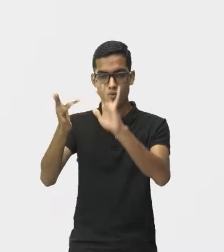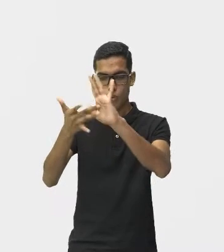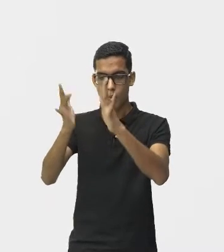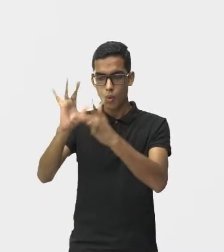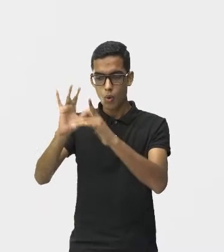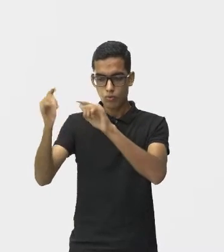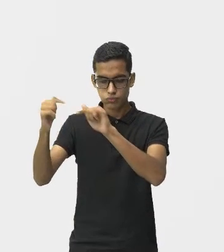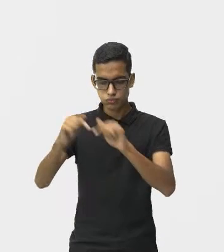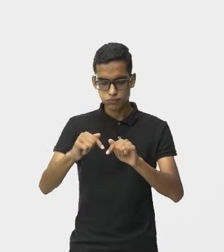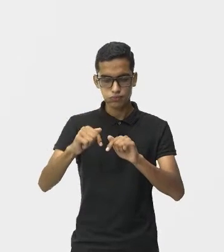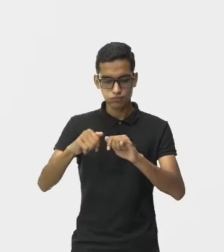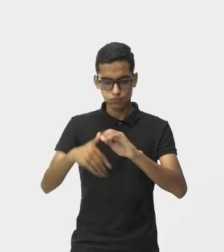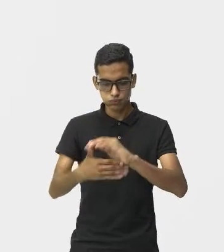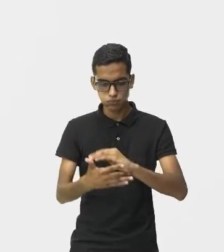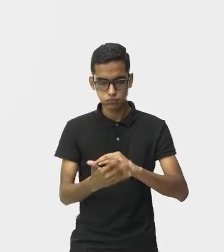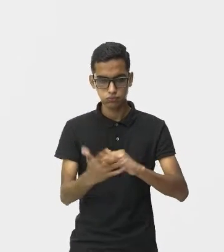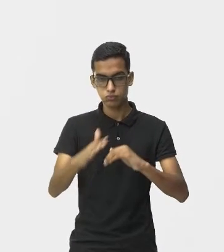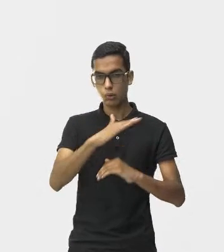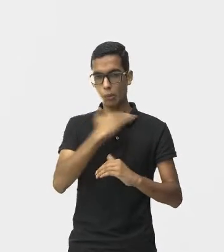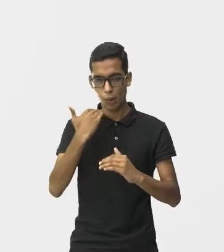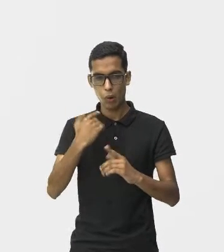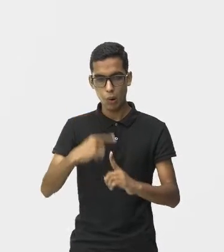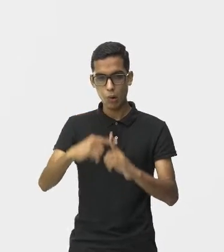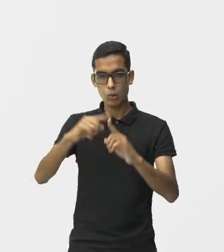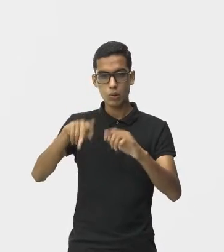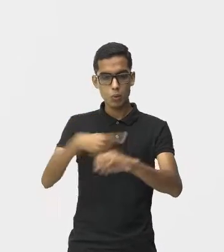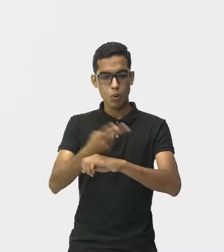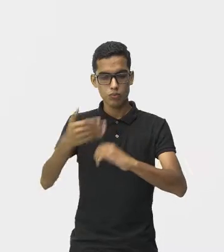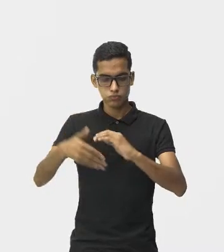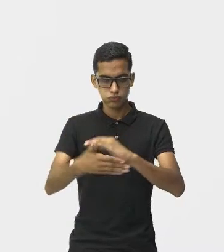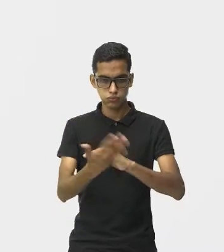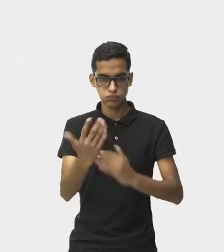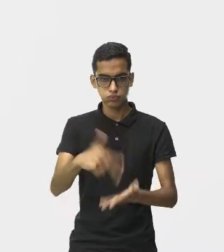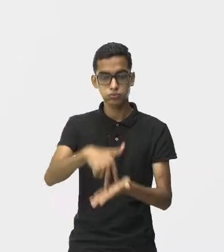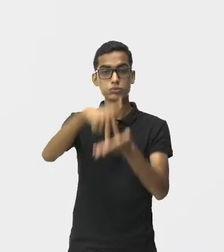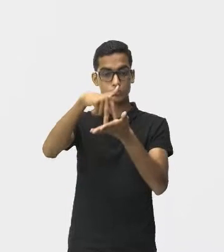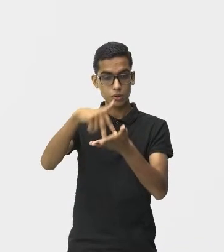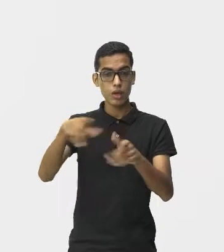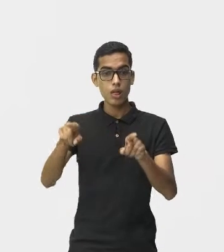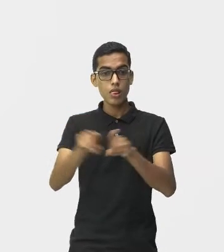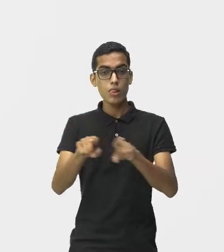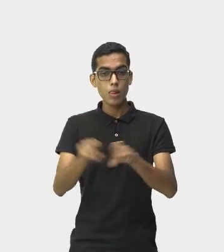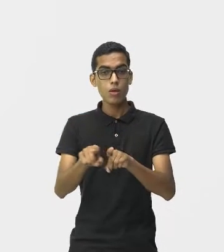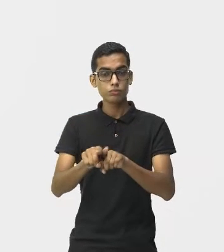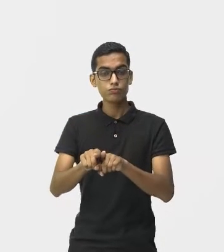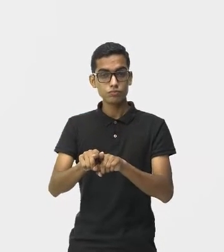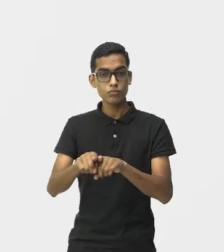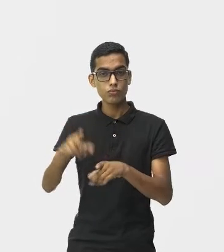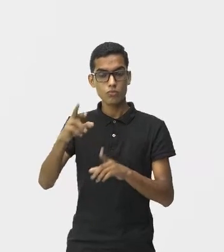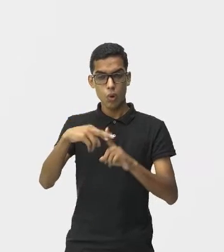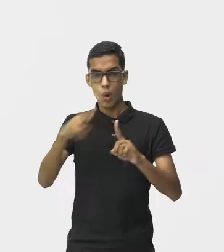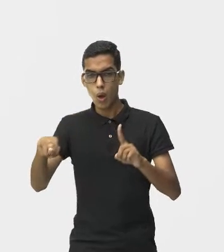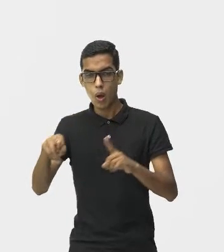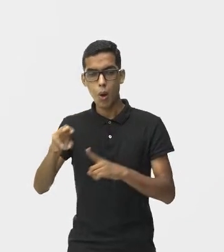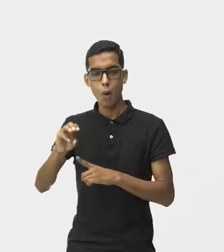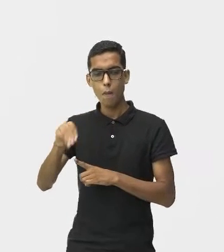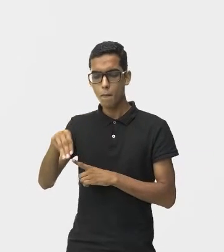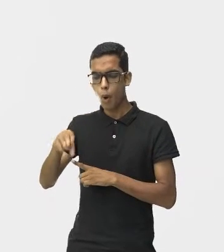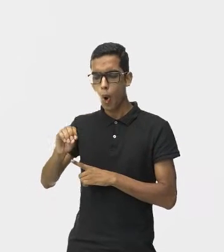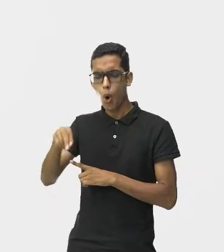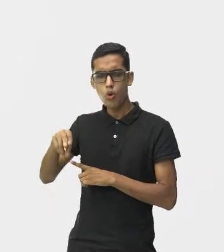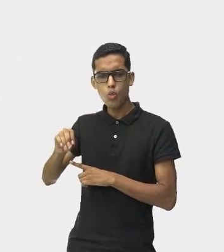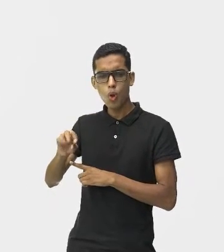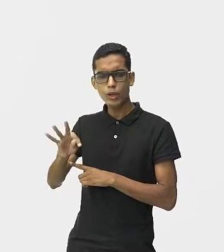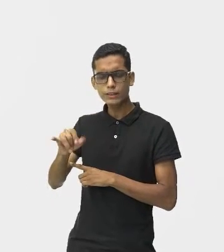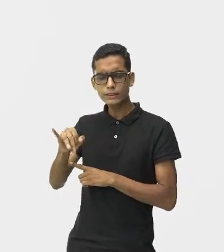também pode-se dizer que é uma religião monoteísta, porque acredita em um Deus uno, diferente das